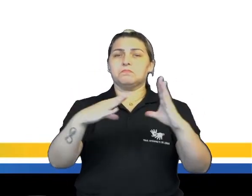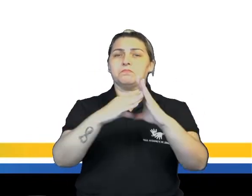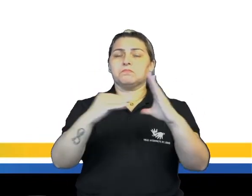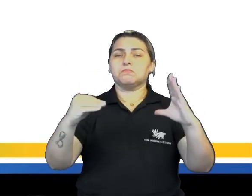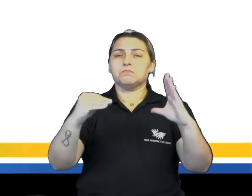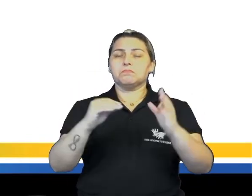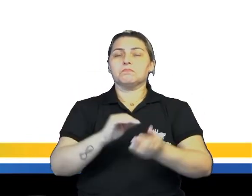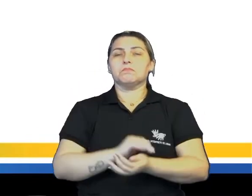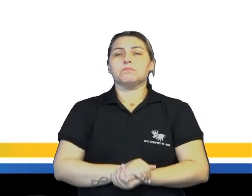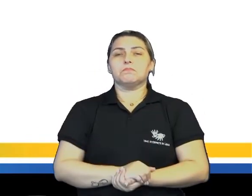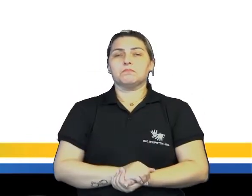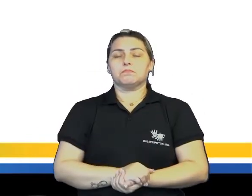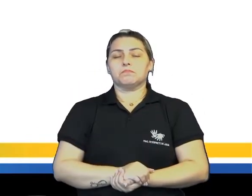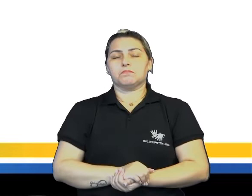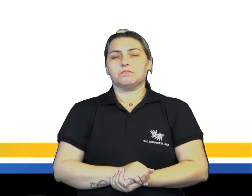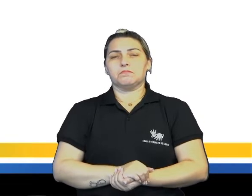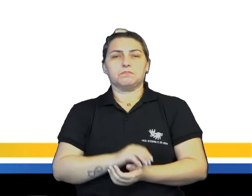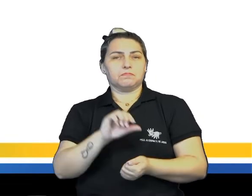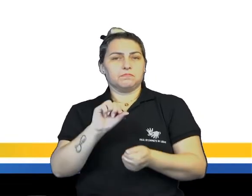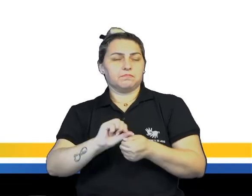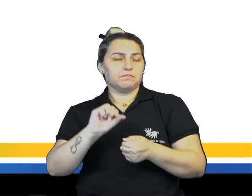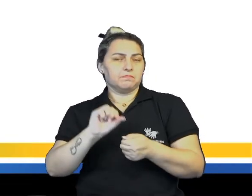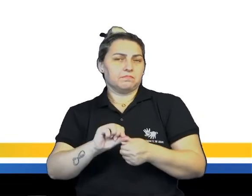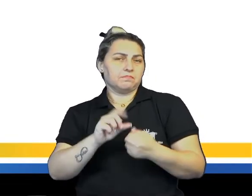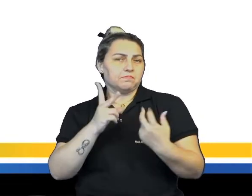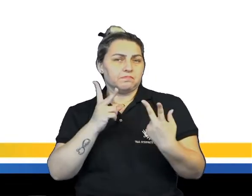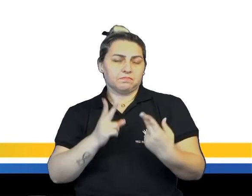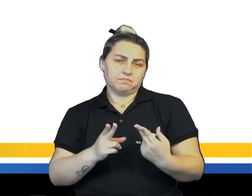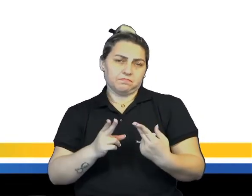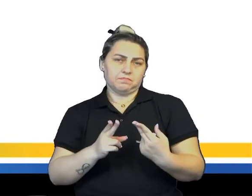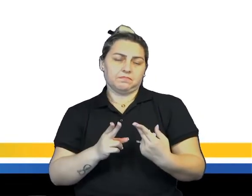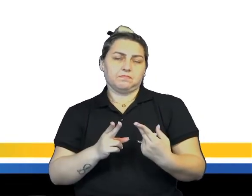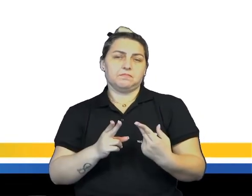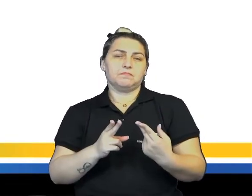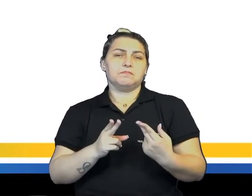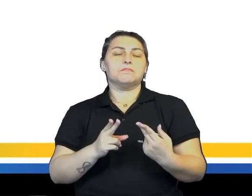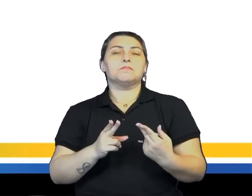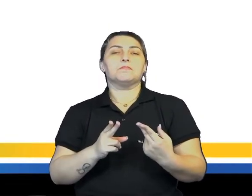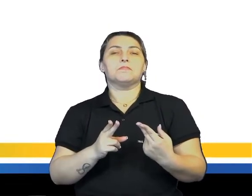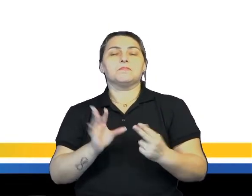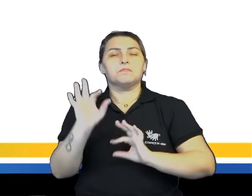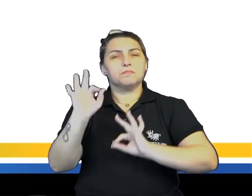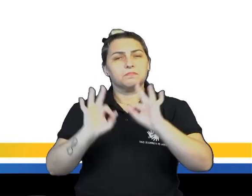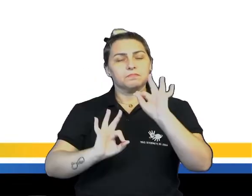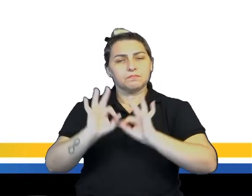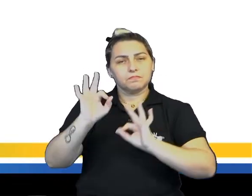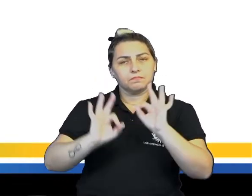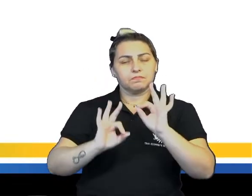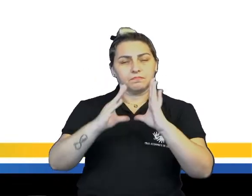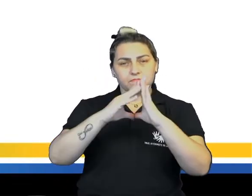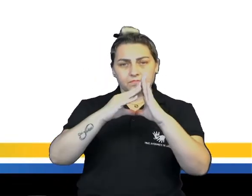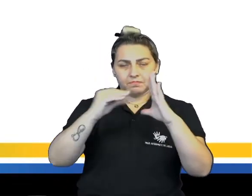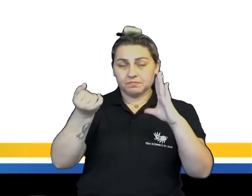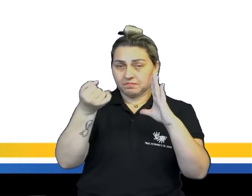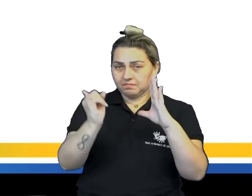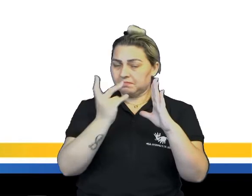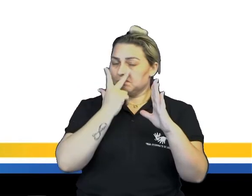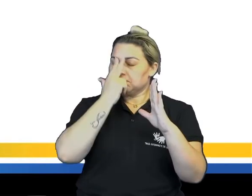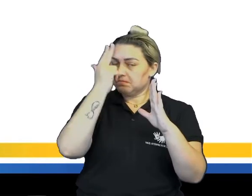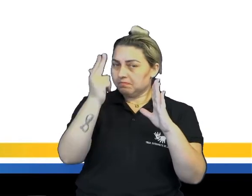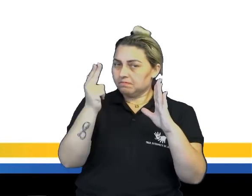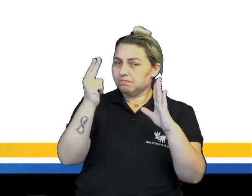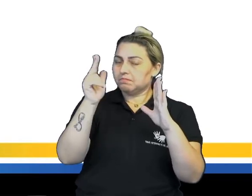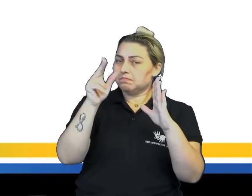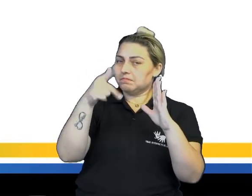esse, professora? Faça o mesmo macete. Puxe a perninha lá no símbolo. Se ele